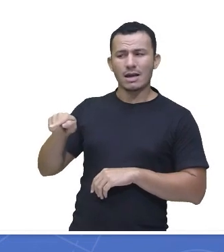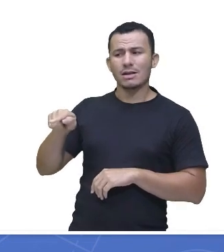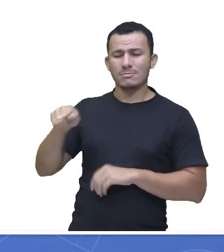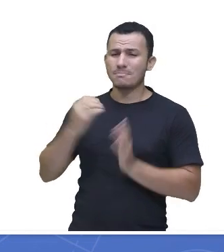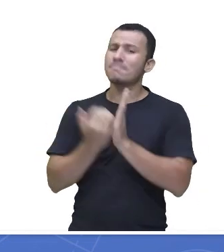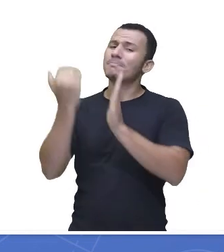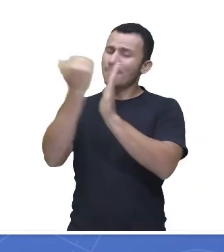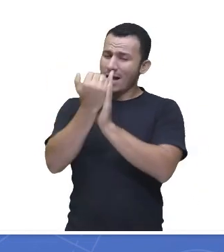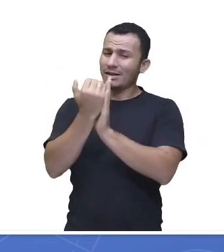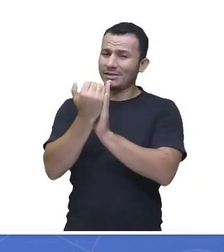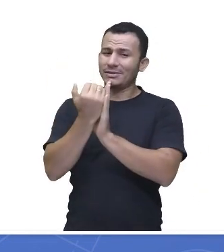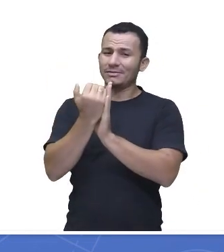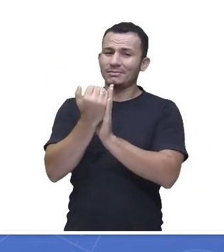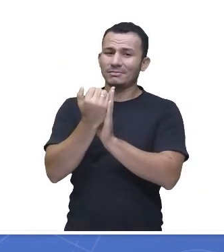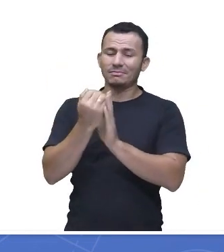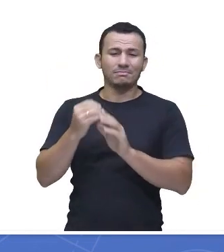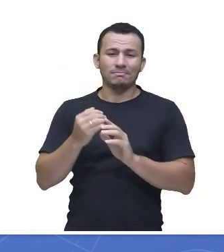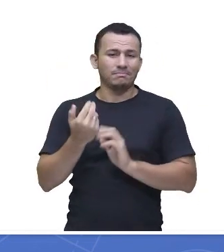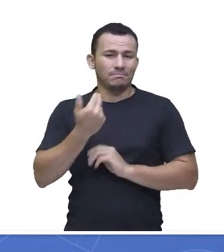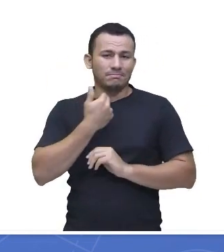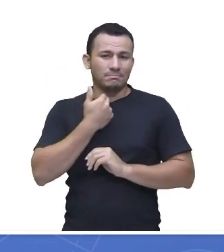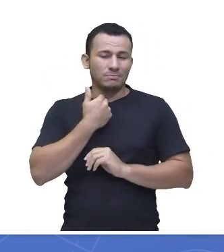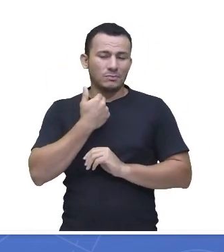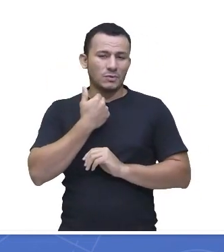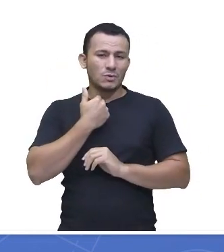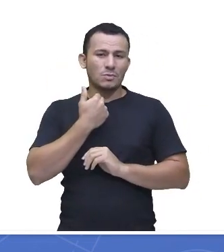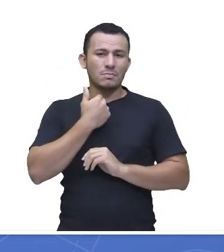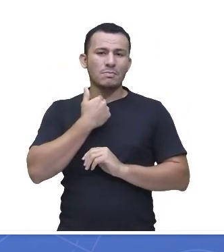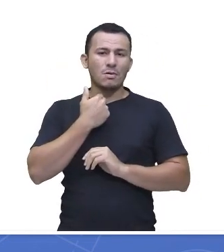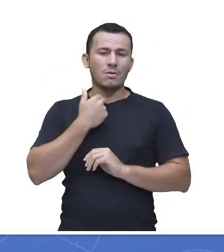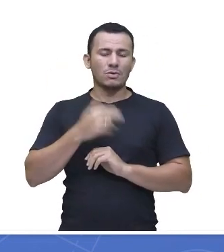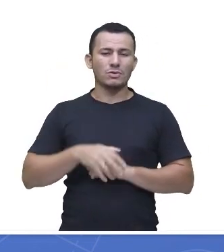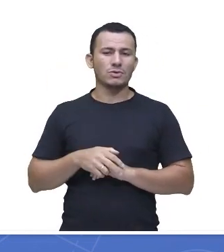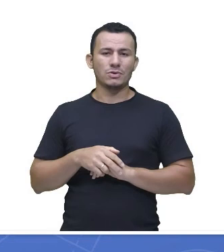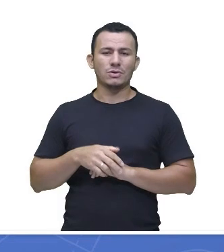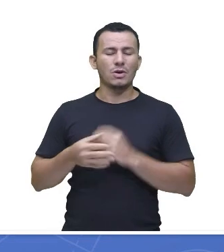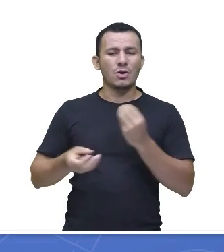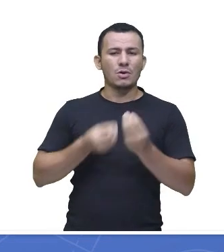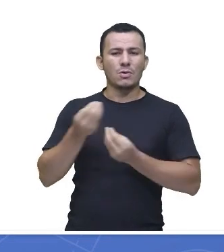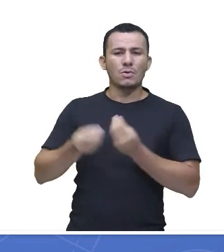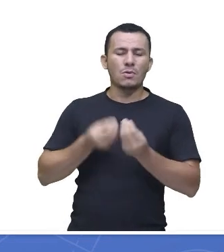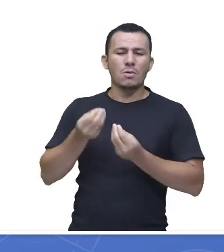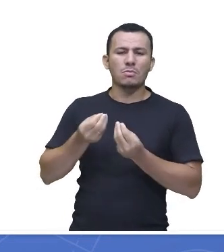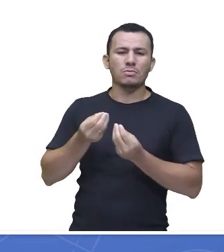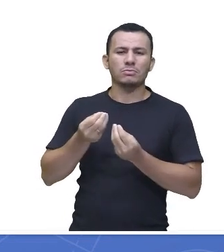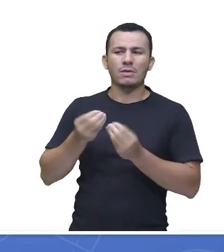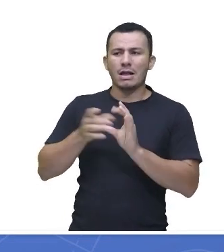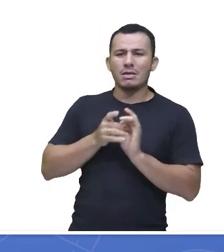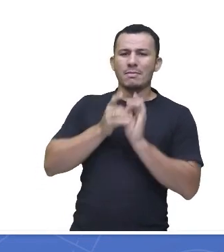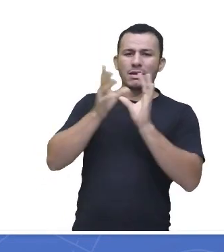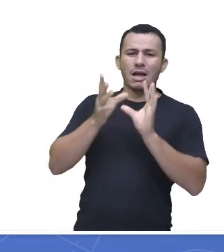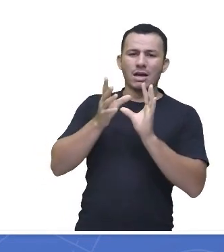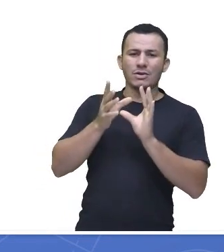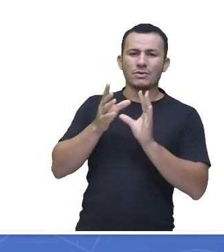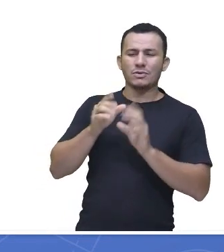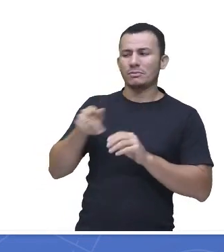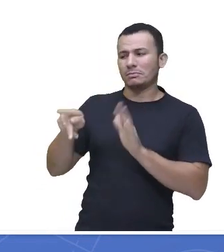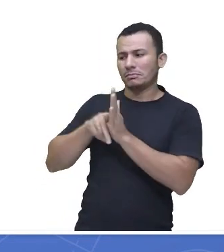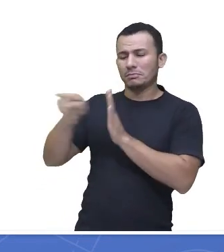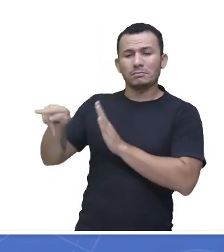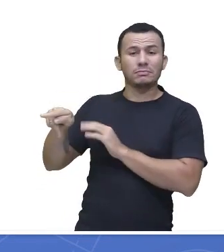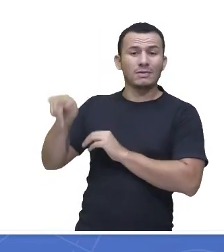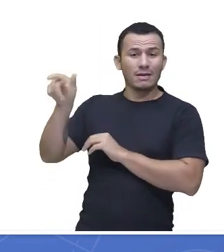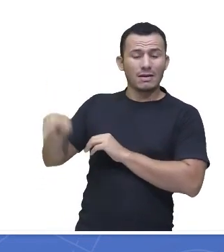além, né? E não se pode honestamente atribuir à índole original de um homem o que é puro efeito de